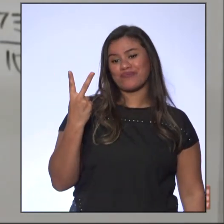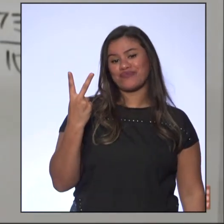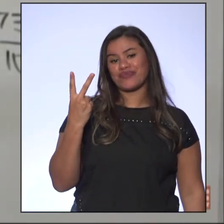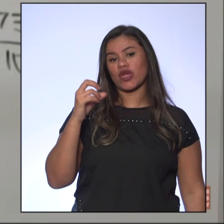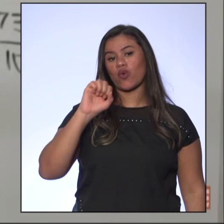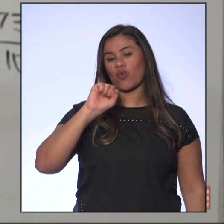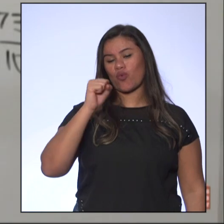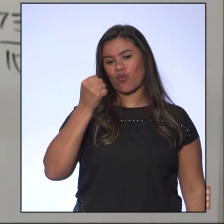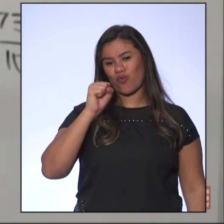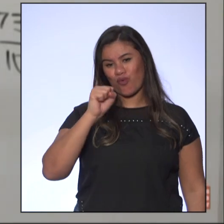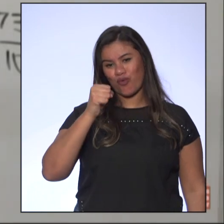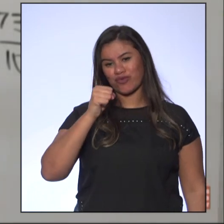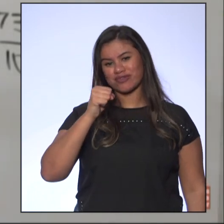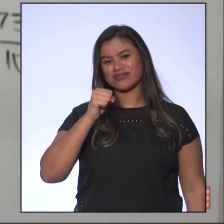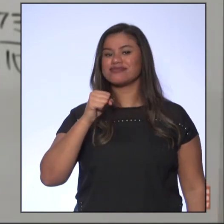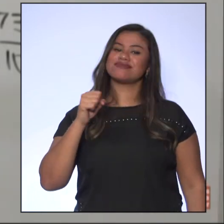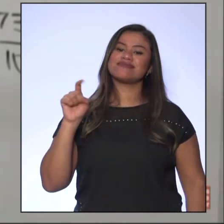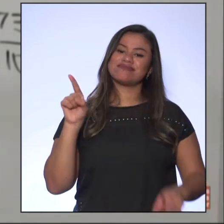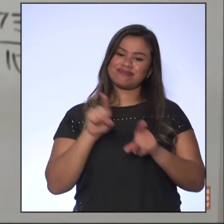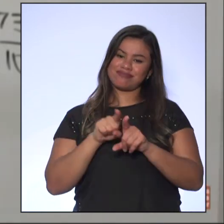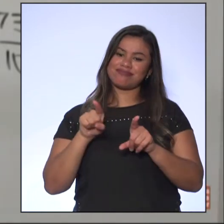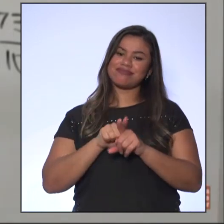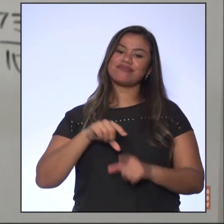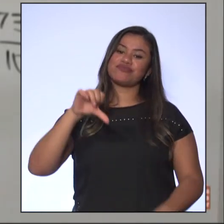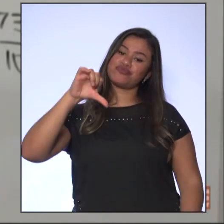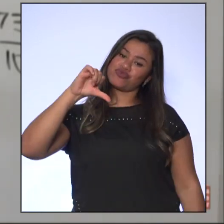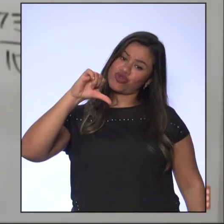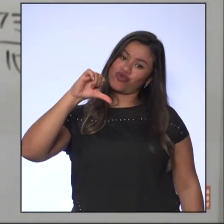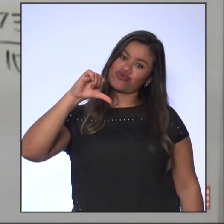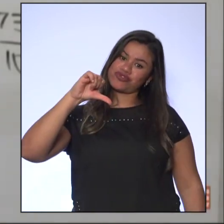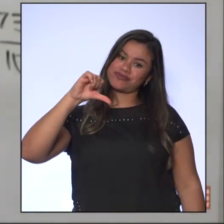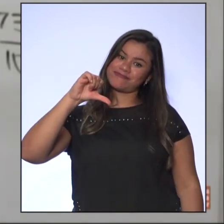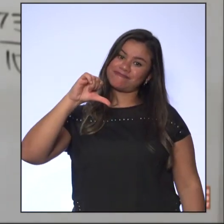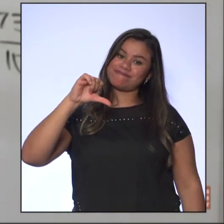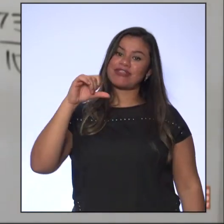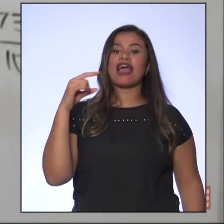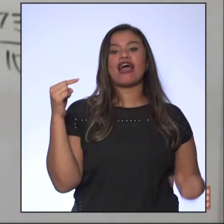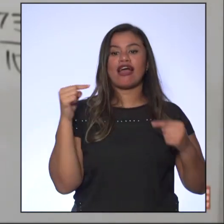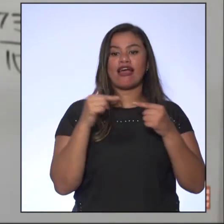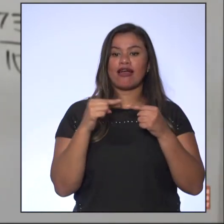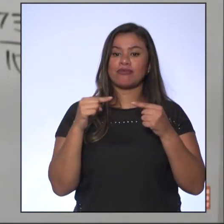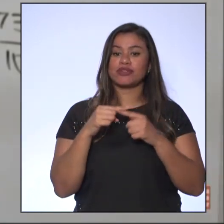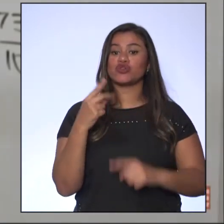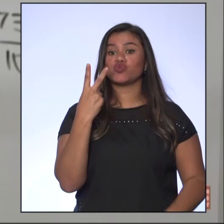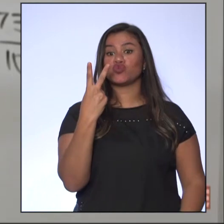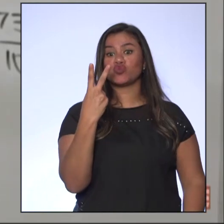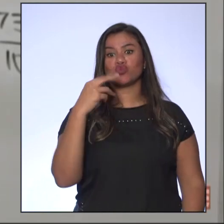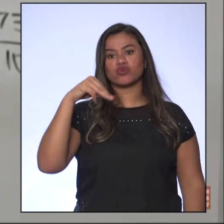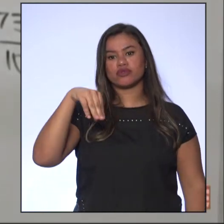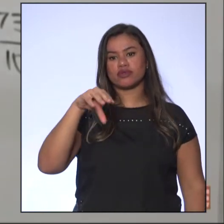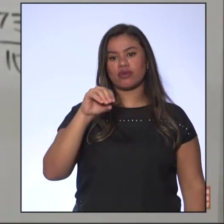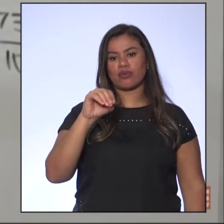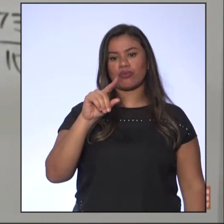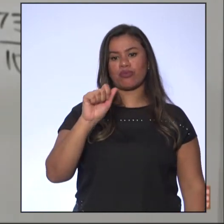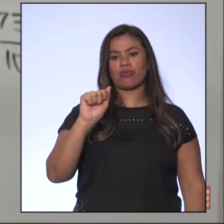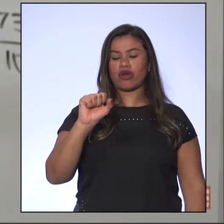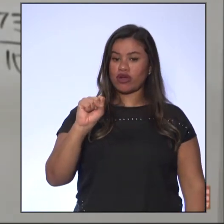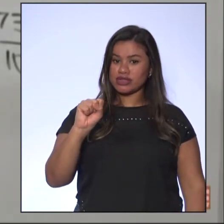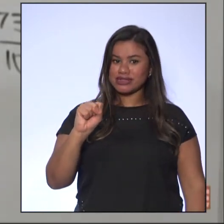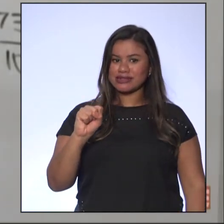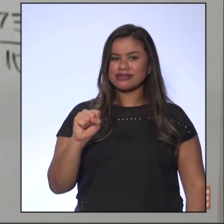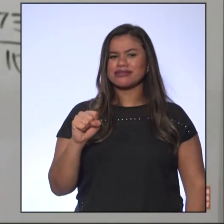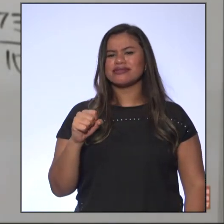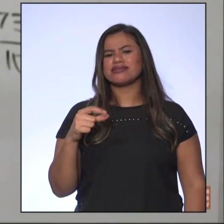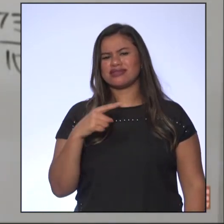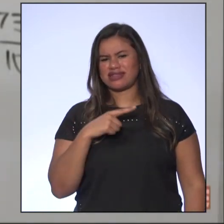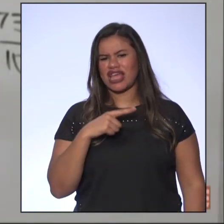o 8 e também o 9. Nesse caso, nós temos duas modas. Ah, professor, tem algum nome especial para